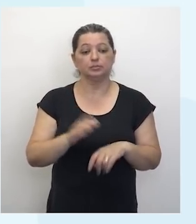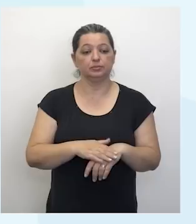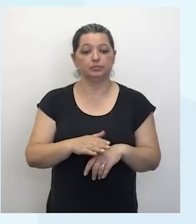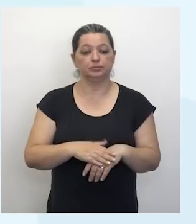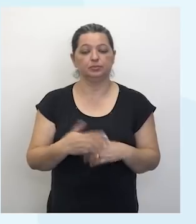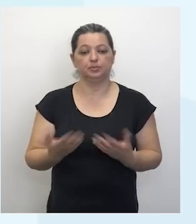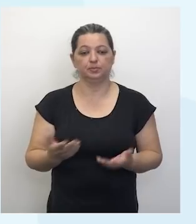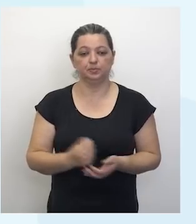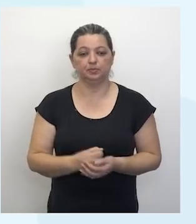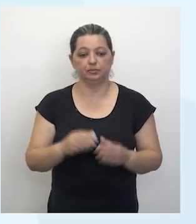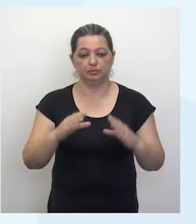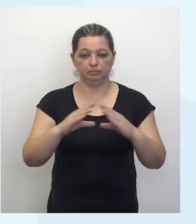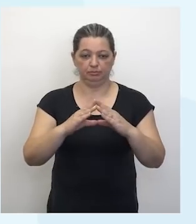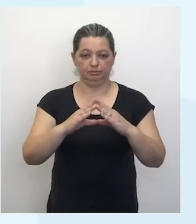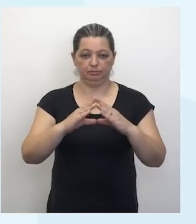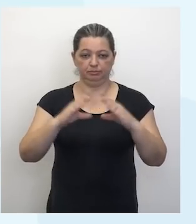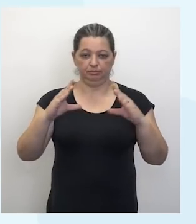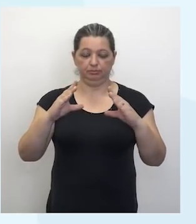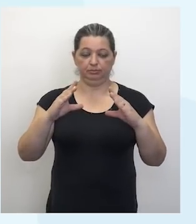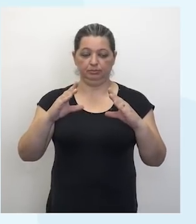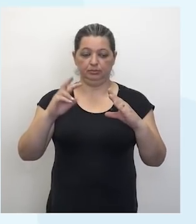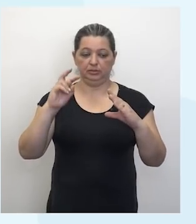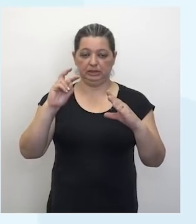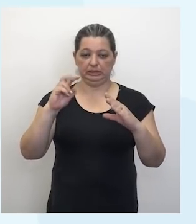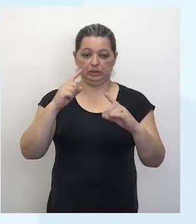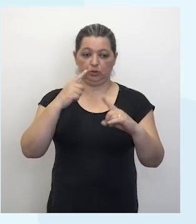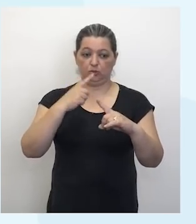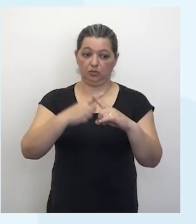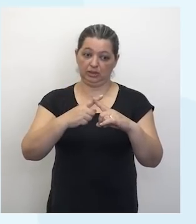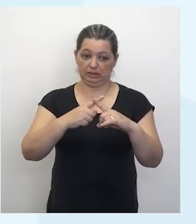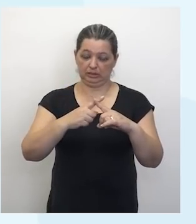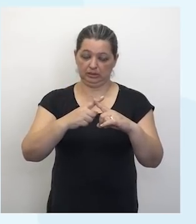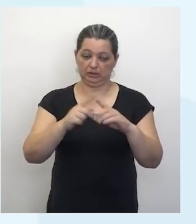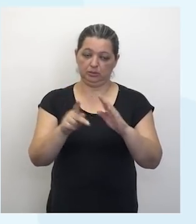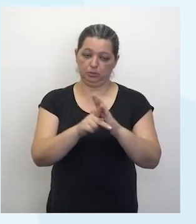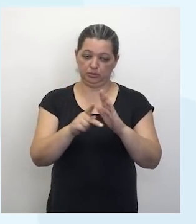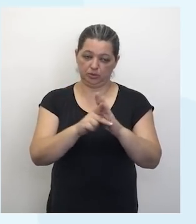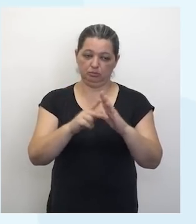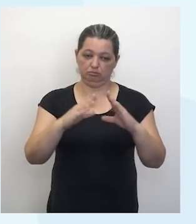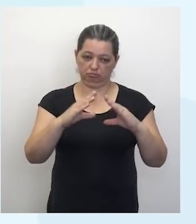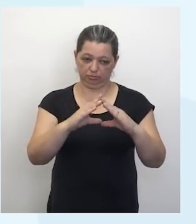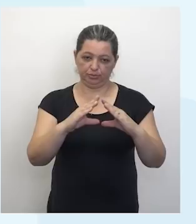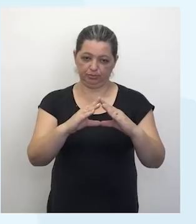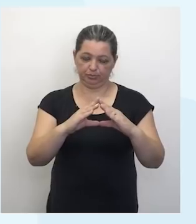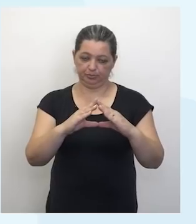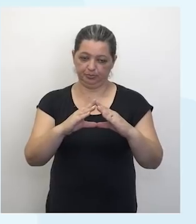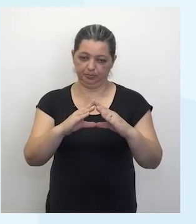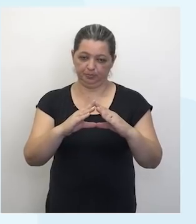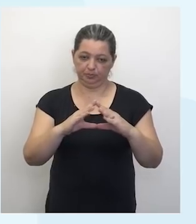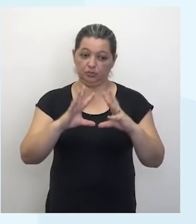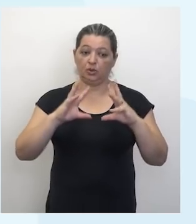estou ampliando 5 vezes o lado, tá certo? Proporcionalmente.